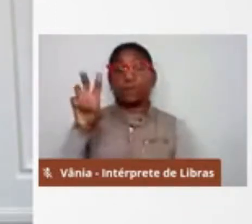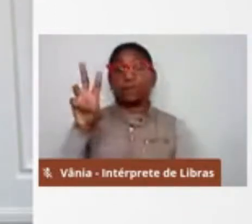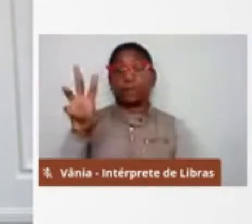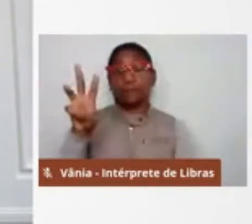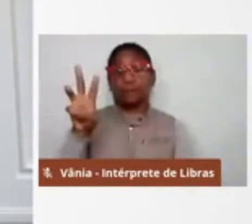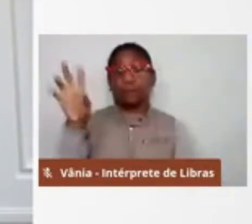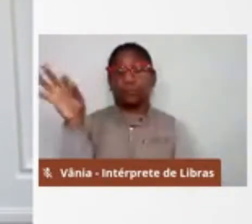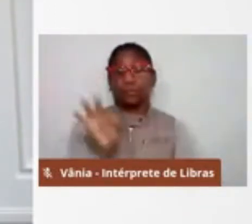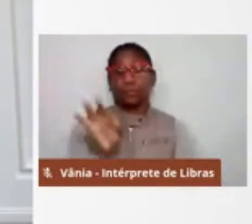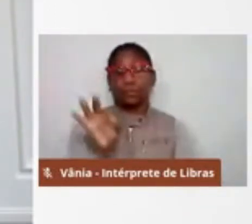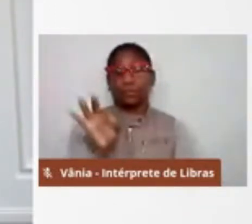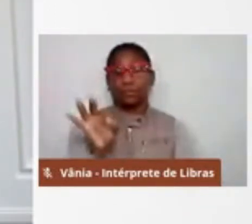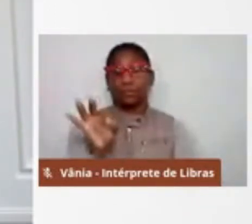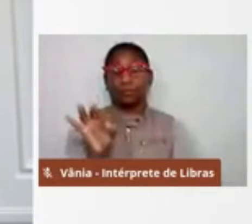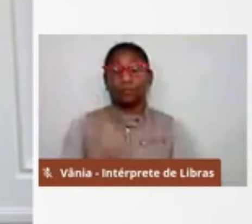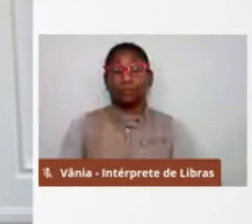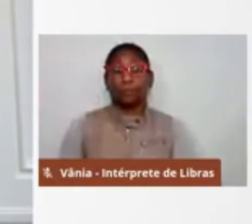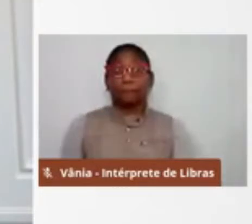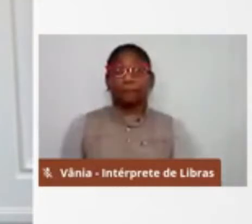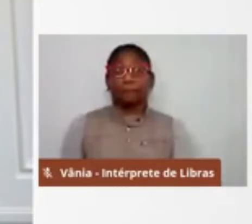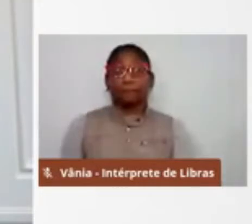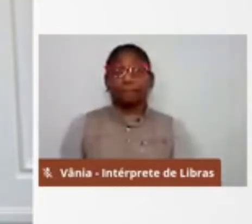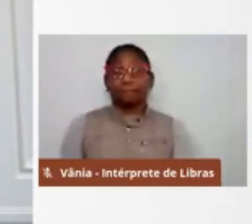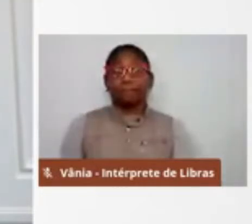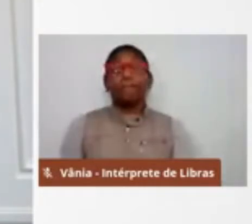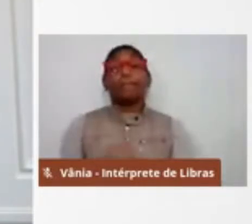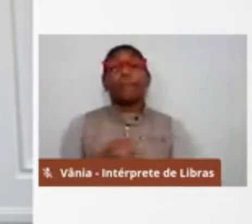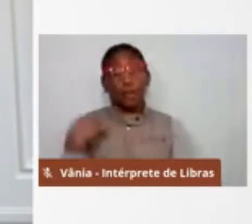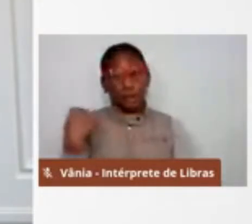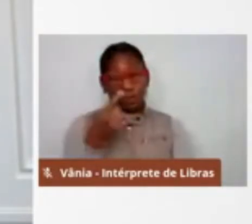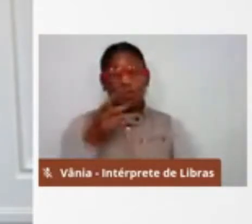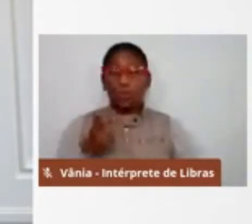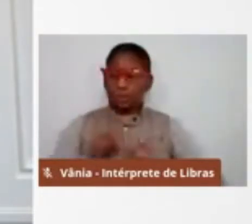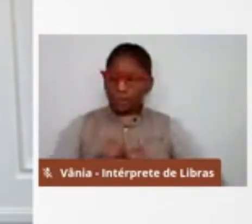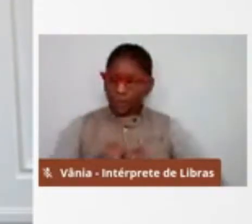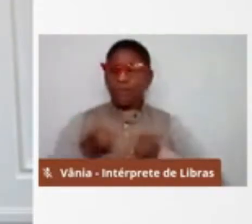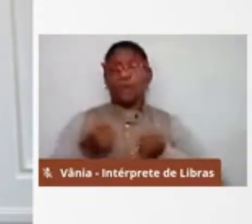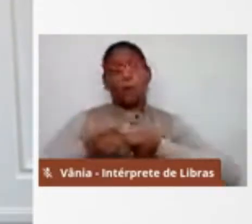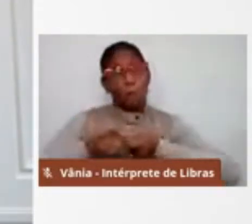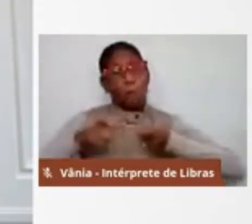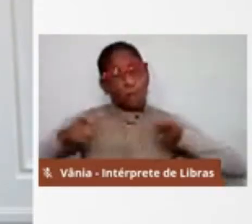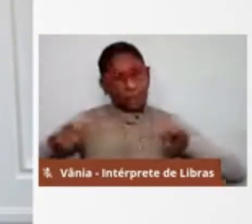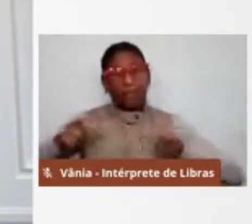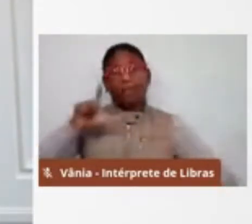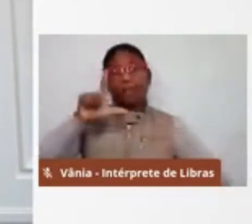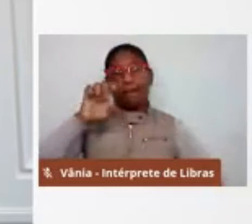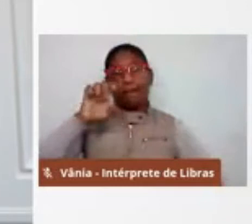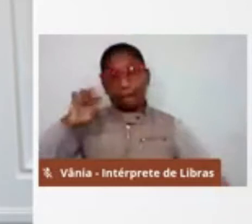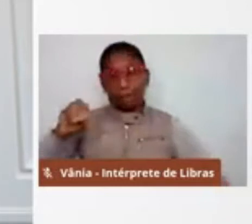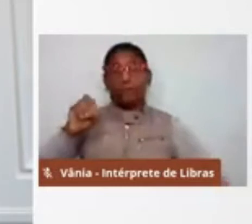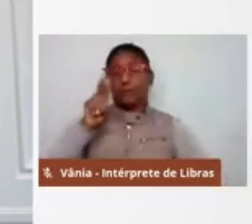77,3%. Aliás, nós continuamos no nosso esforço de ampliação dos leitos de UTI no nosso